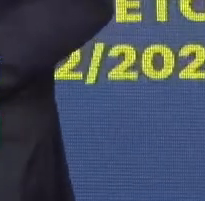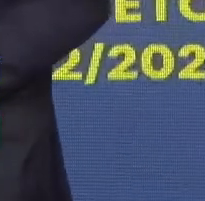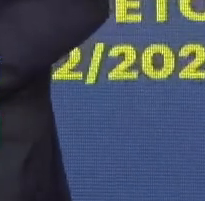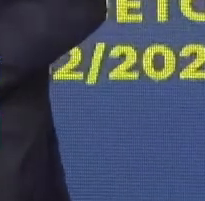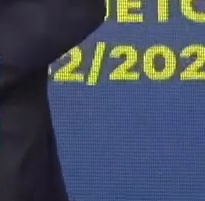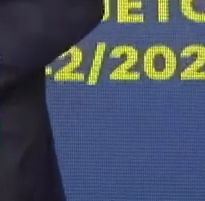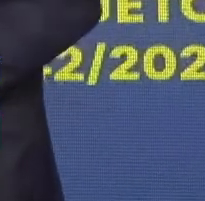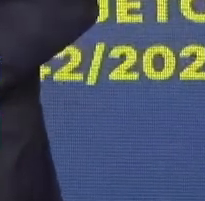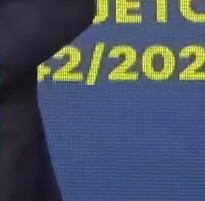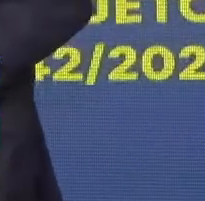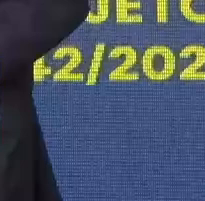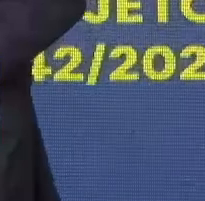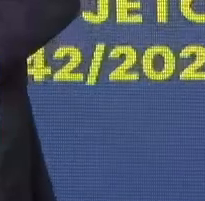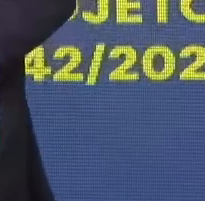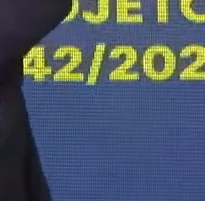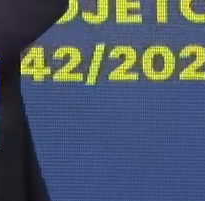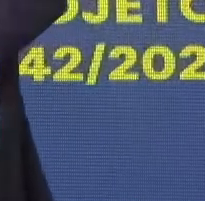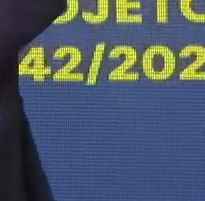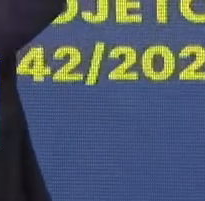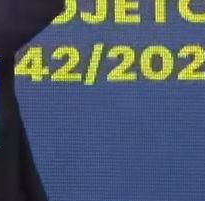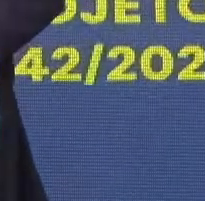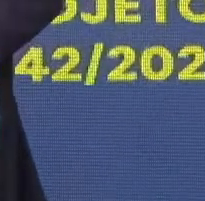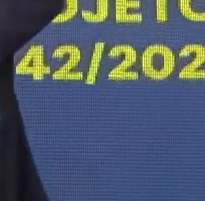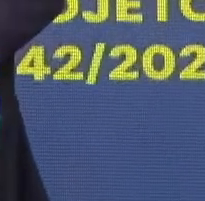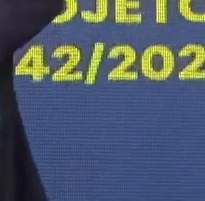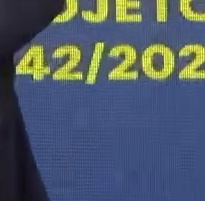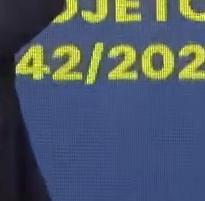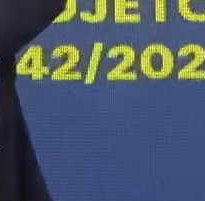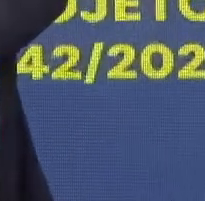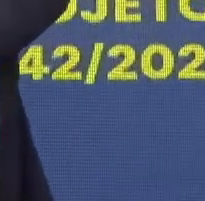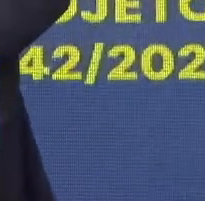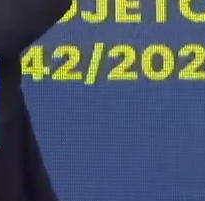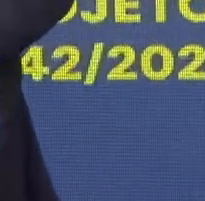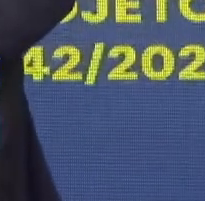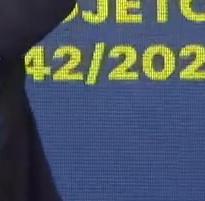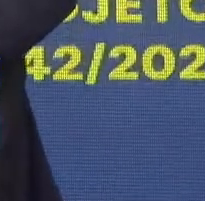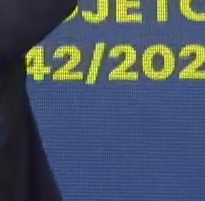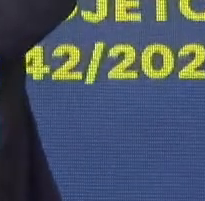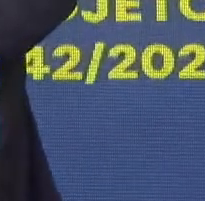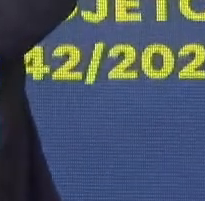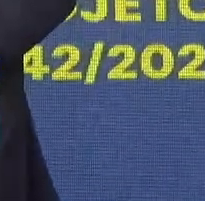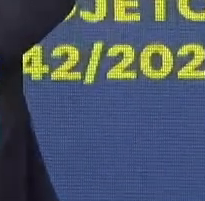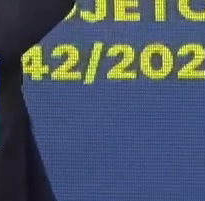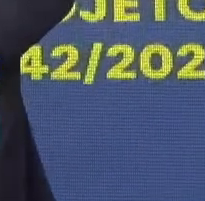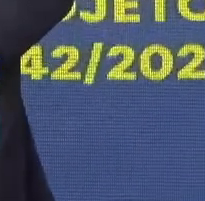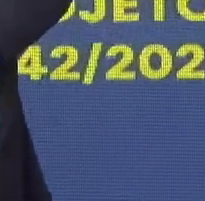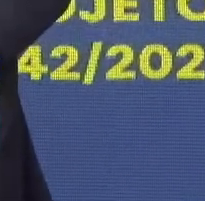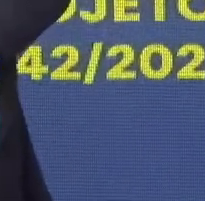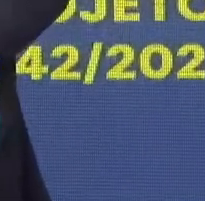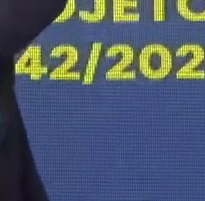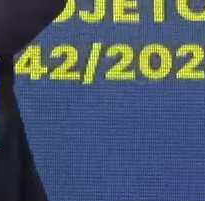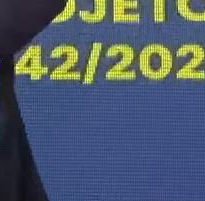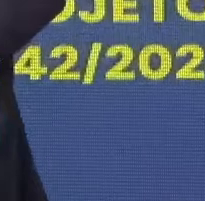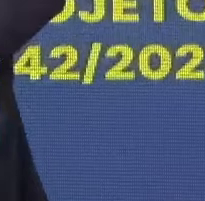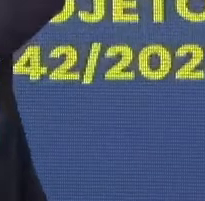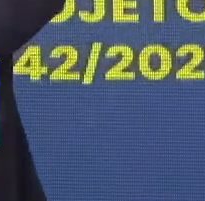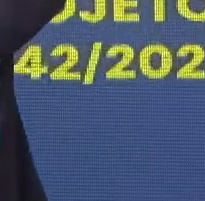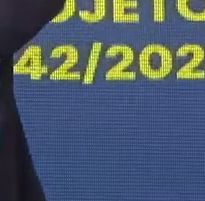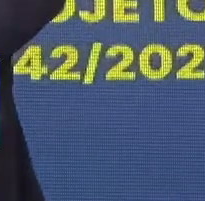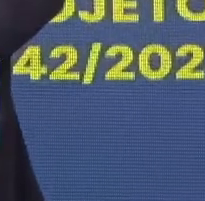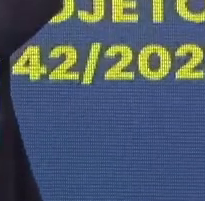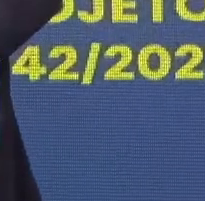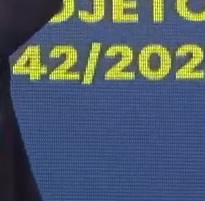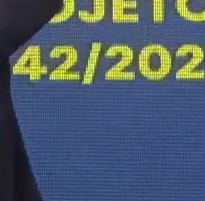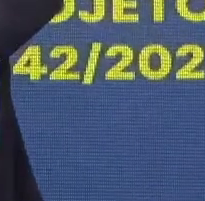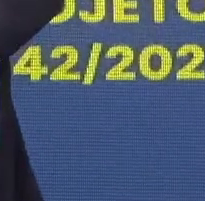encerrar, até como prova de que hoje o tempo do estado do Rio de Janeiro não é um tempo que o político